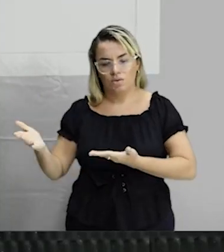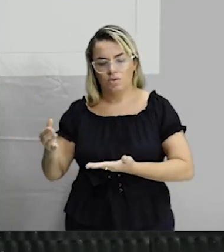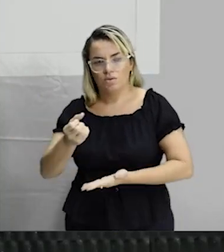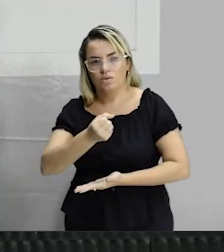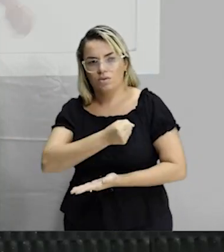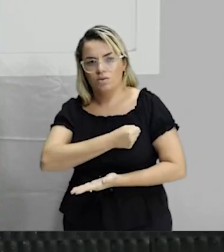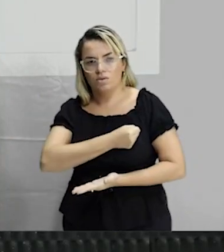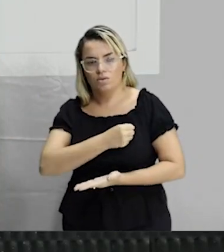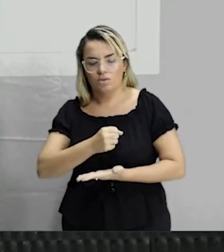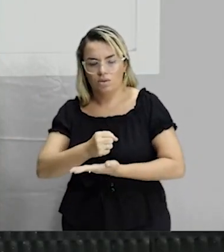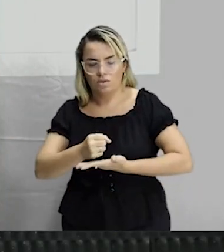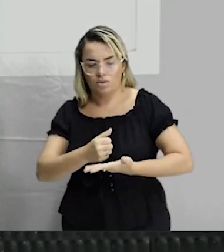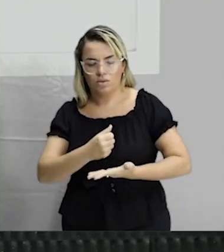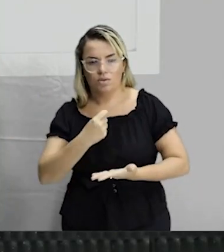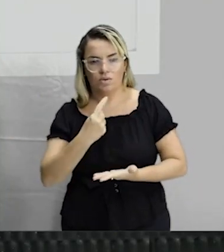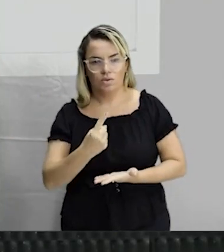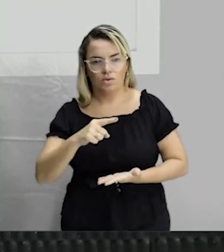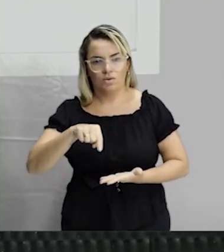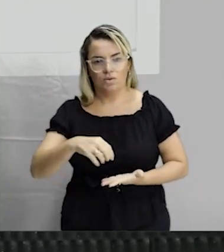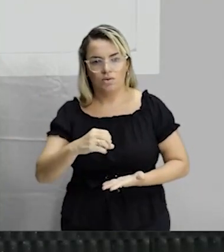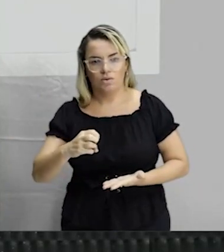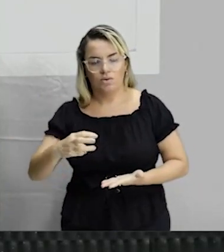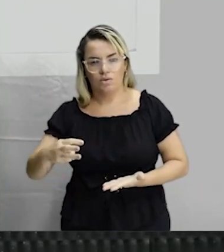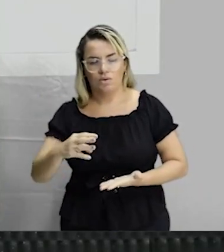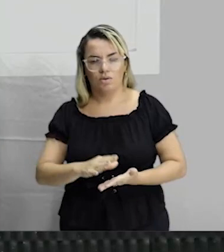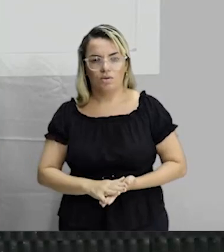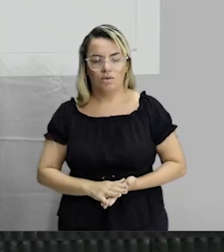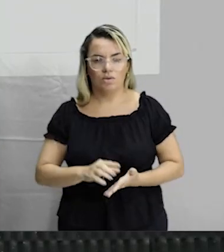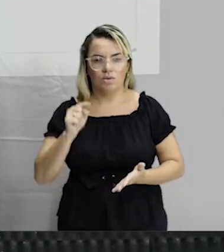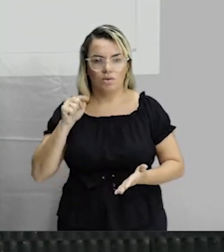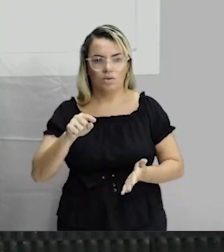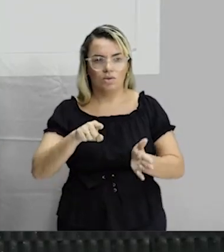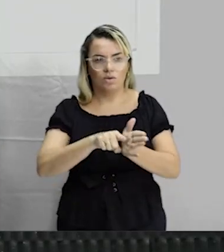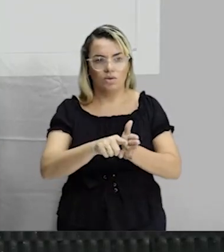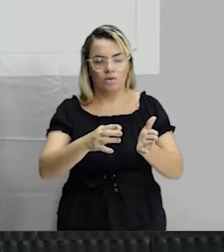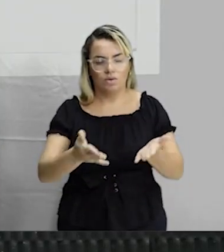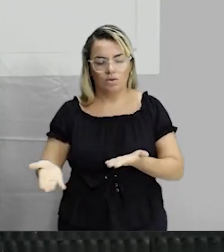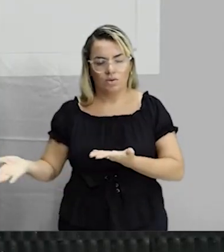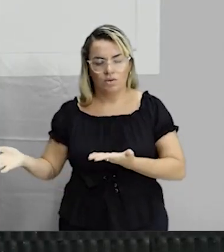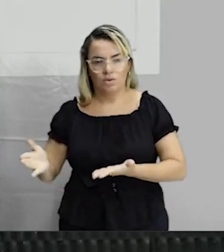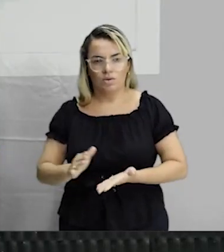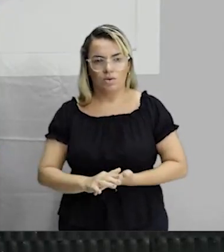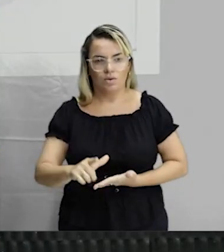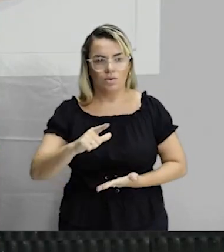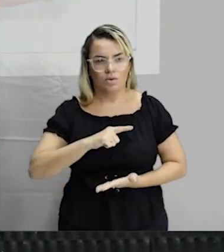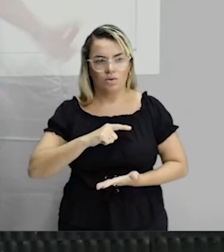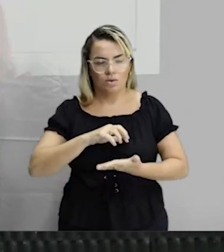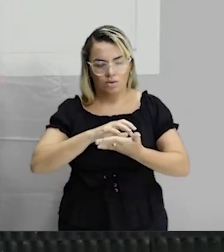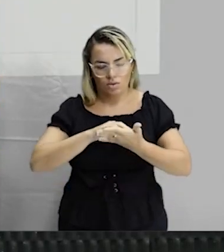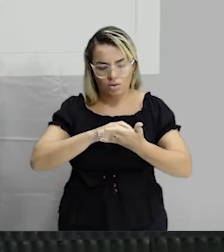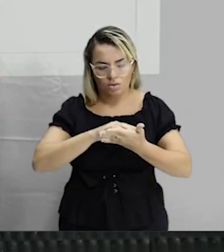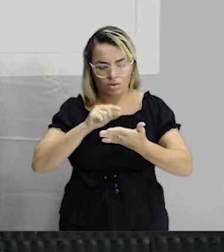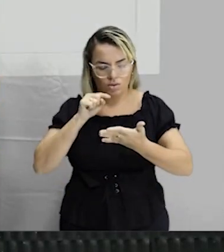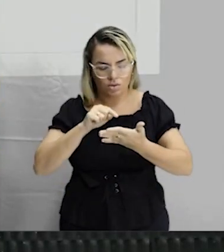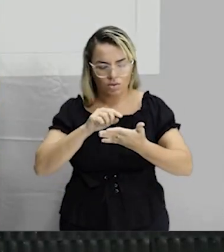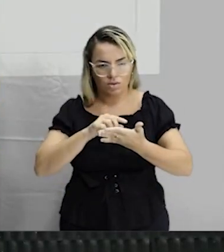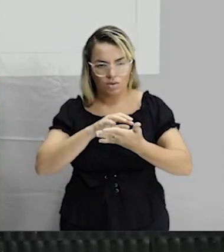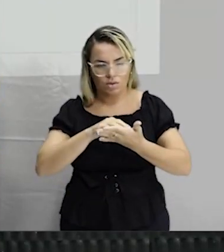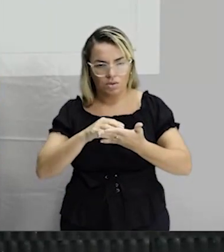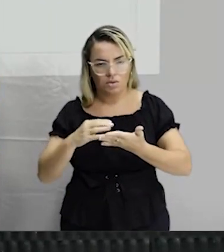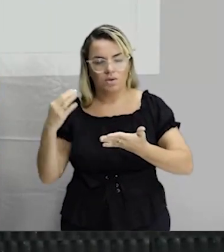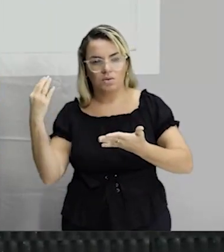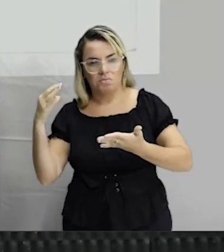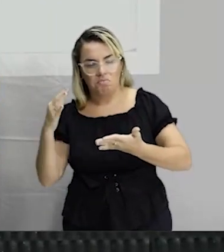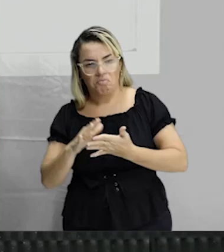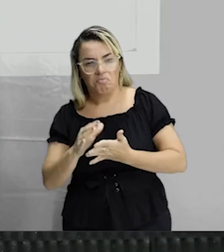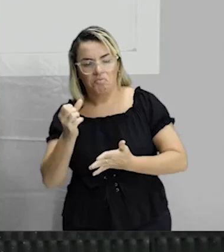1,09277 na base 1,03. O problema disso aqui é porque se você tiver uma calculadora científica